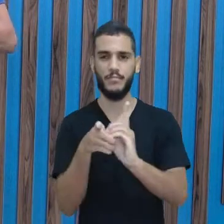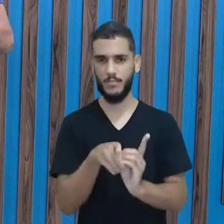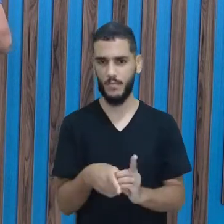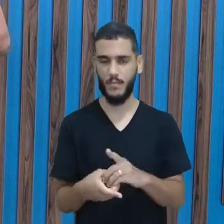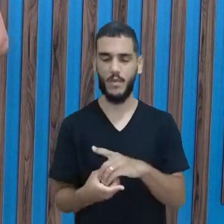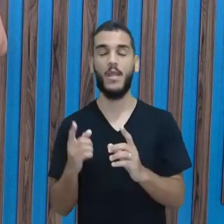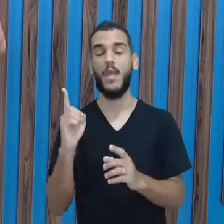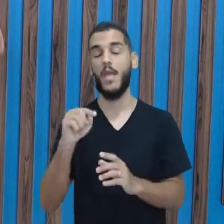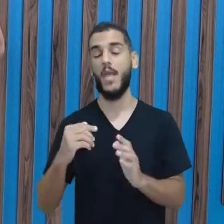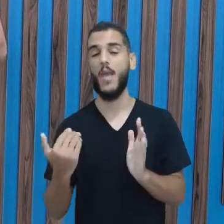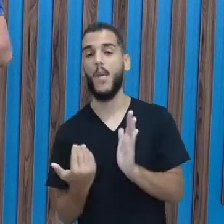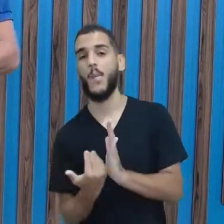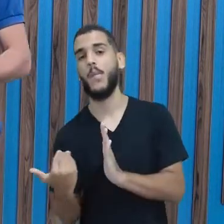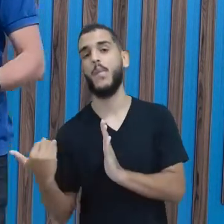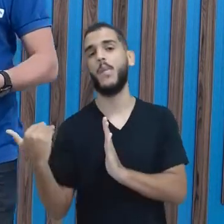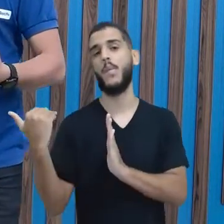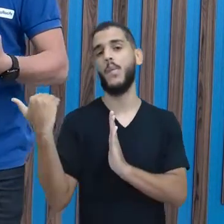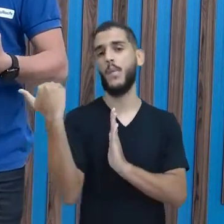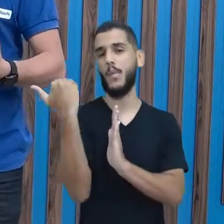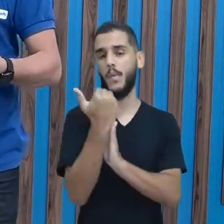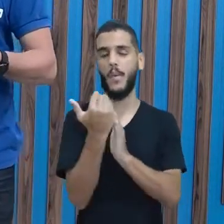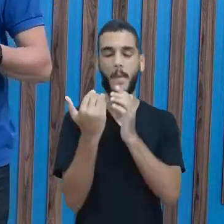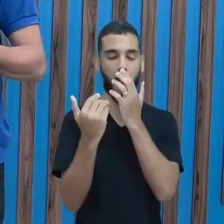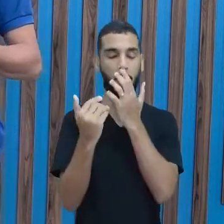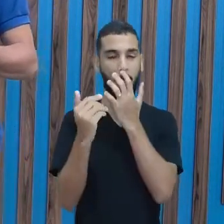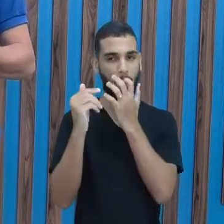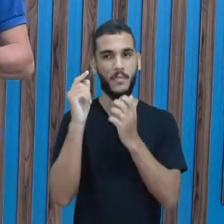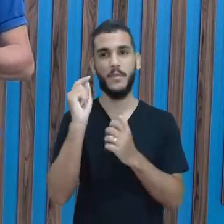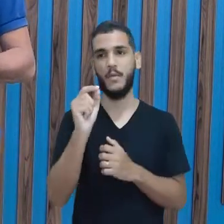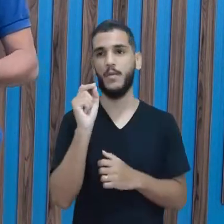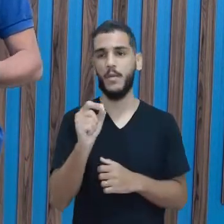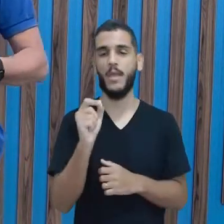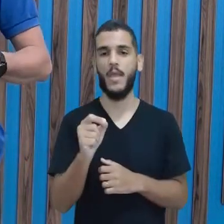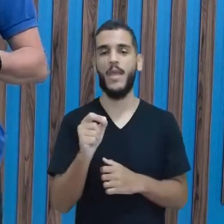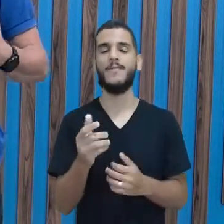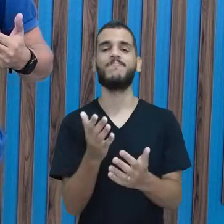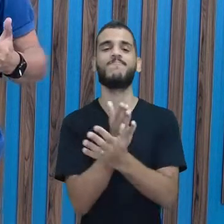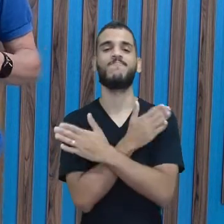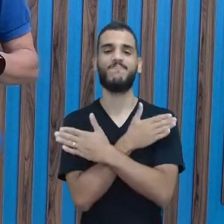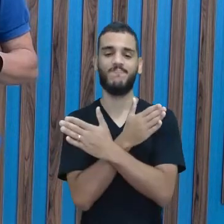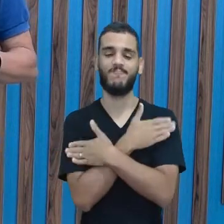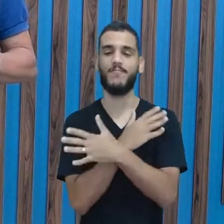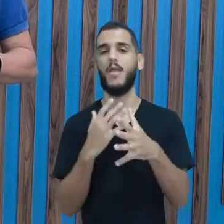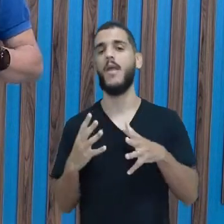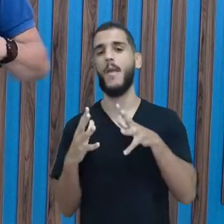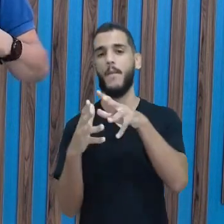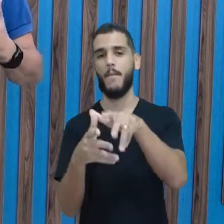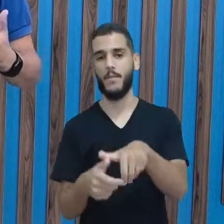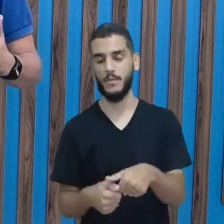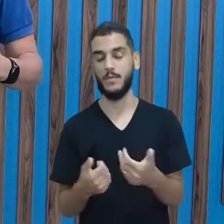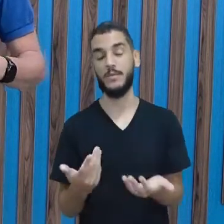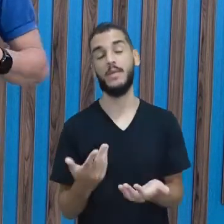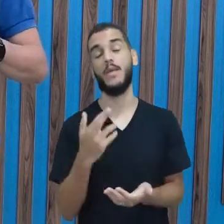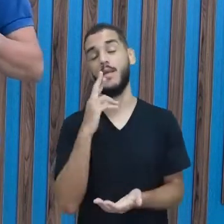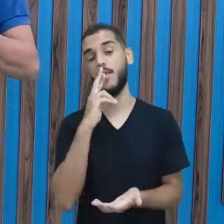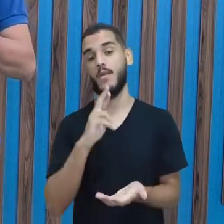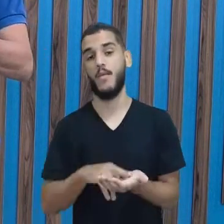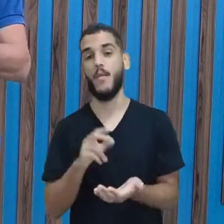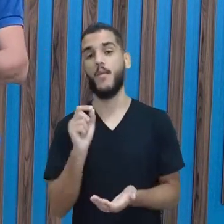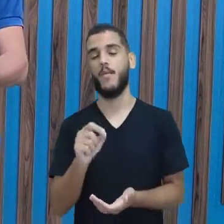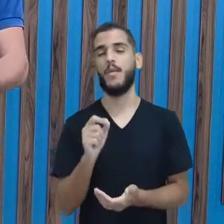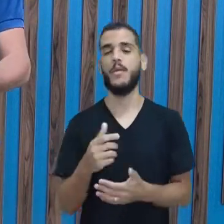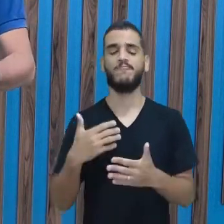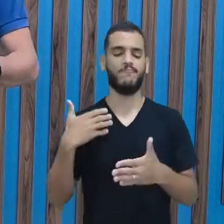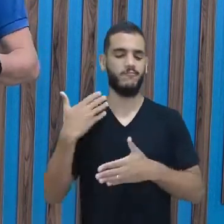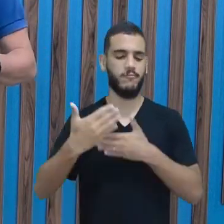o aumento acelerado do índice de desemprego em todo o mundo, gente. Então, resultado dos